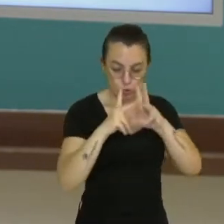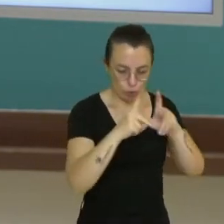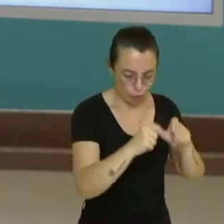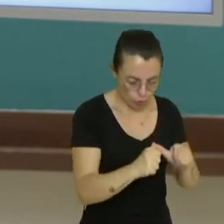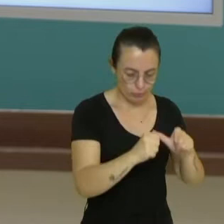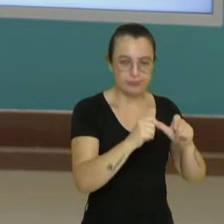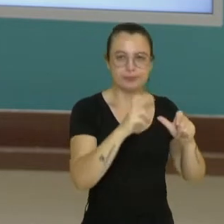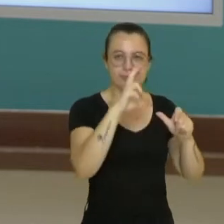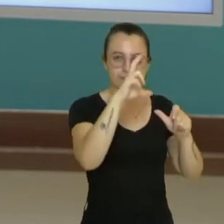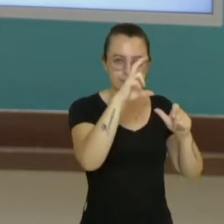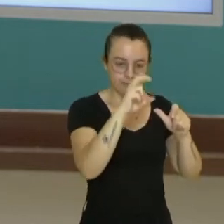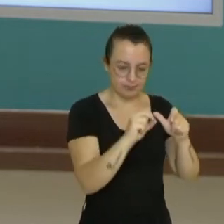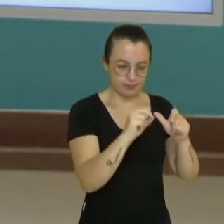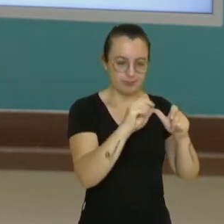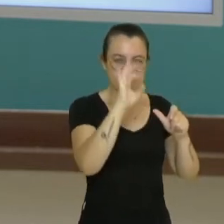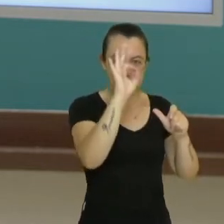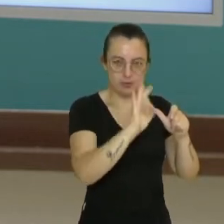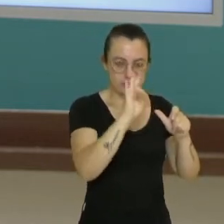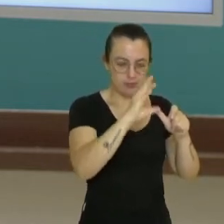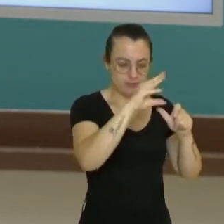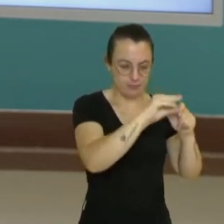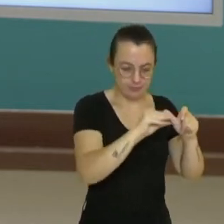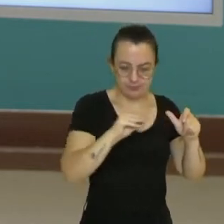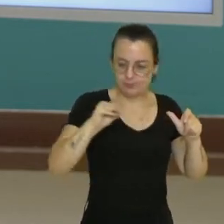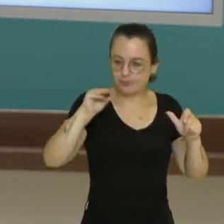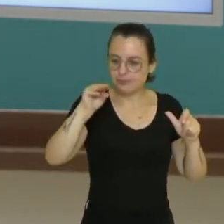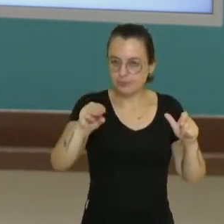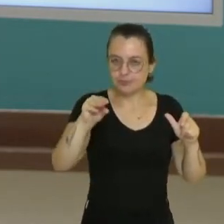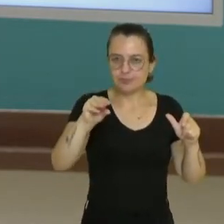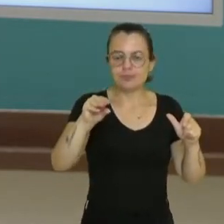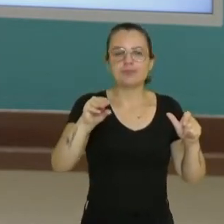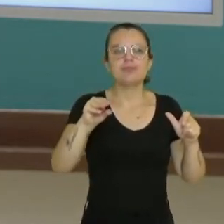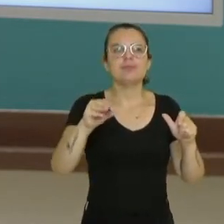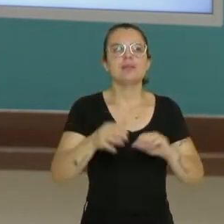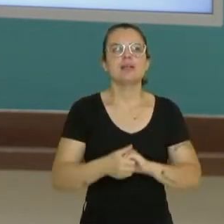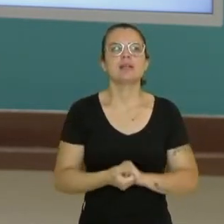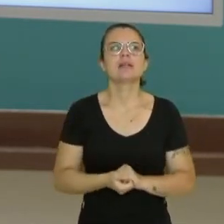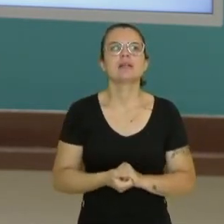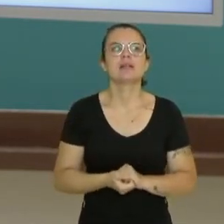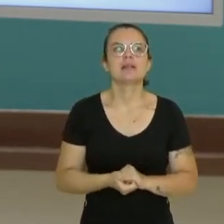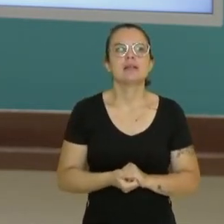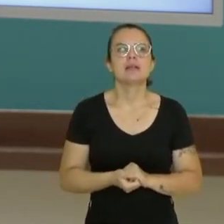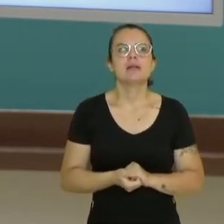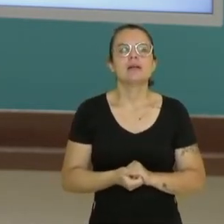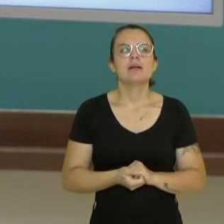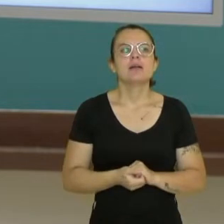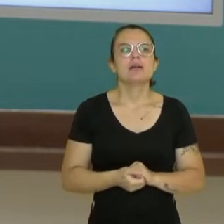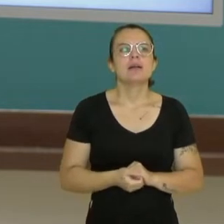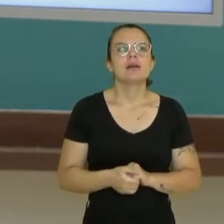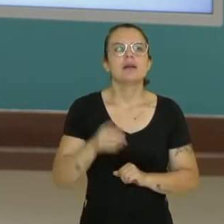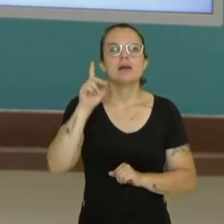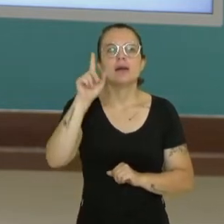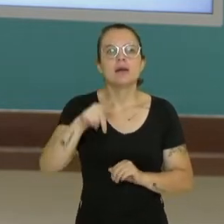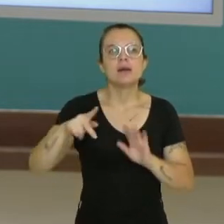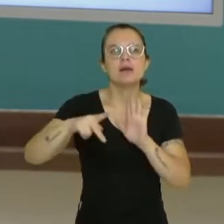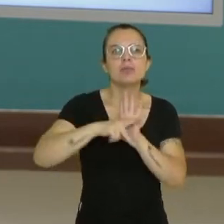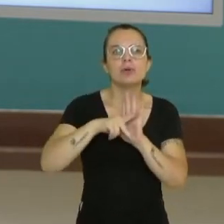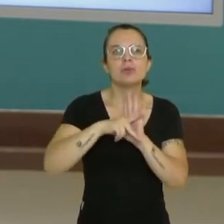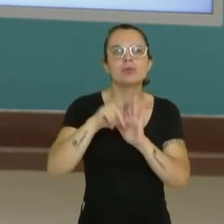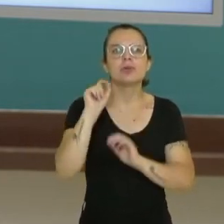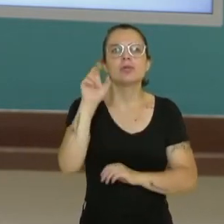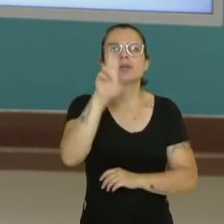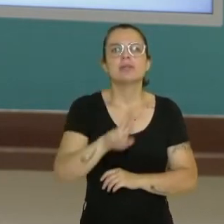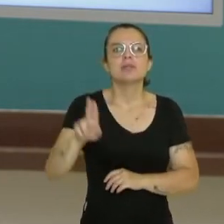ou que algum irmão já contribua ou você mesmo contribua para a receita familiar, 50% dessas receitas vão ser